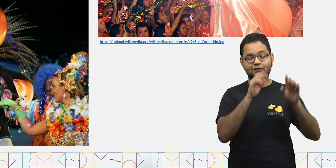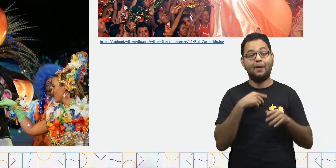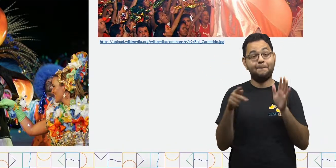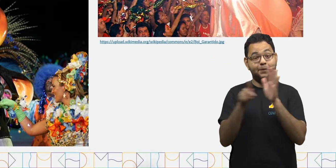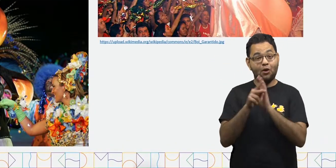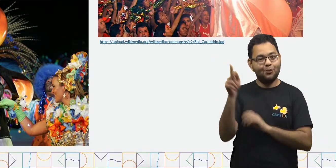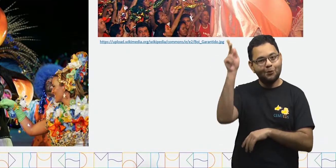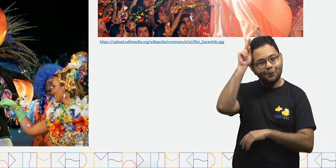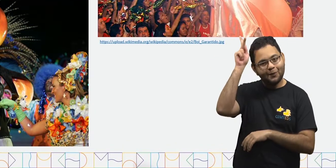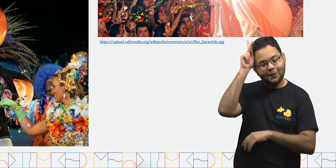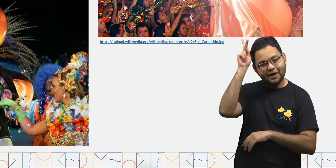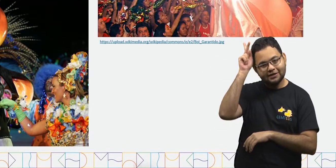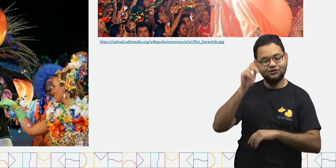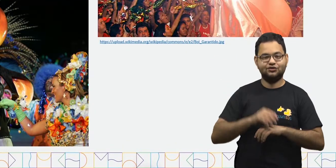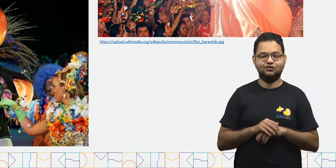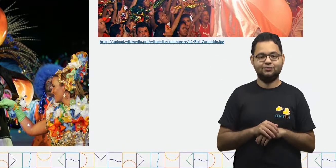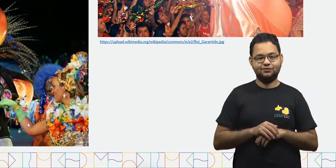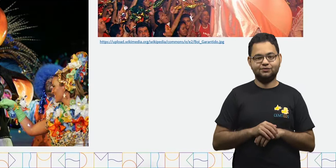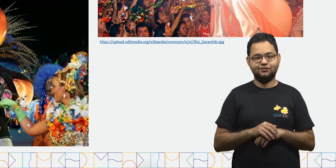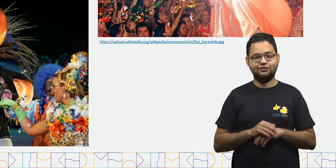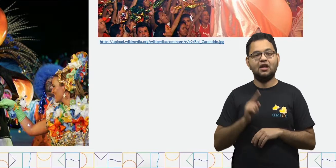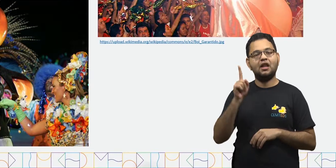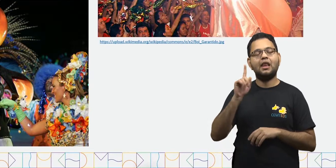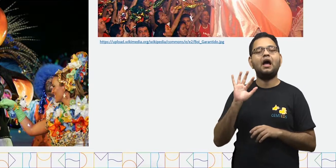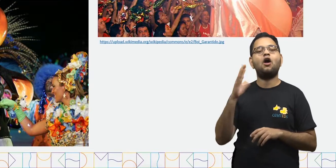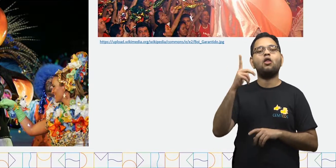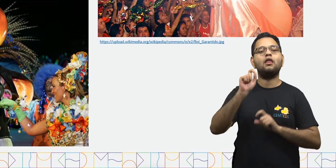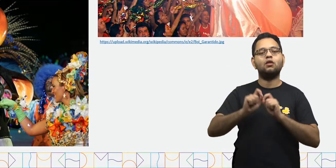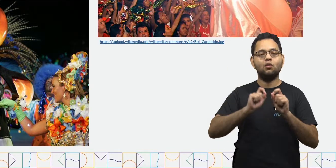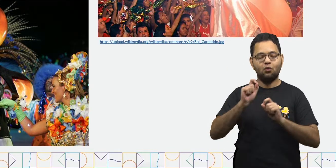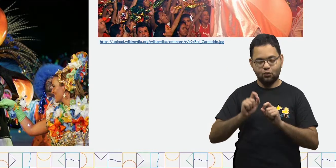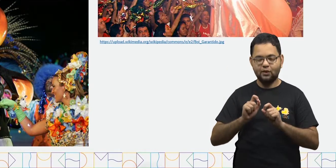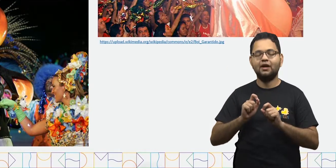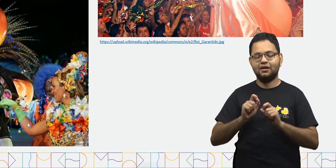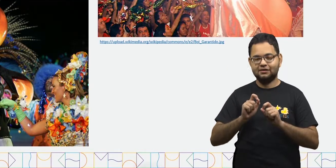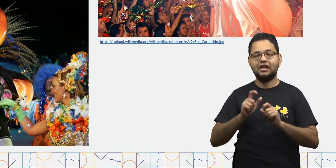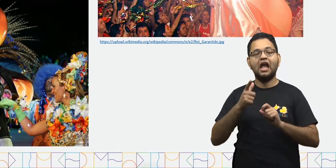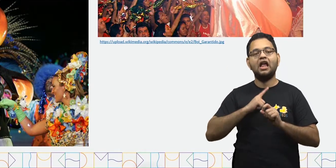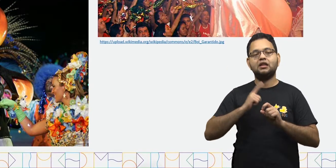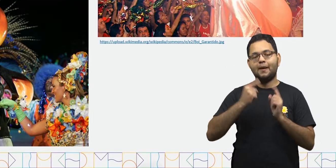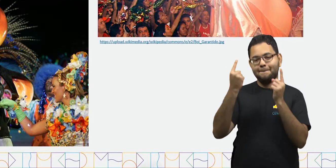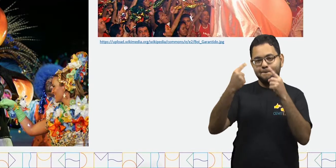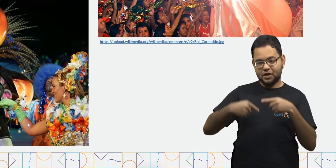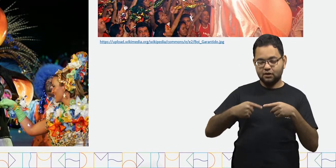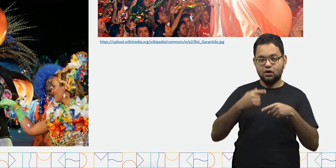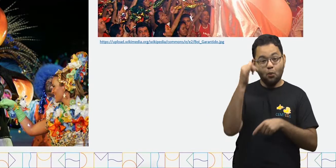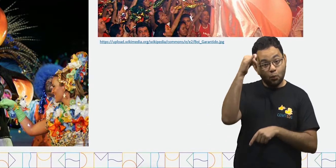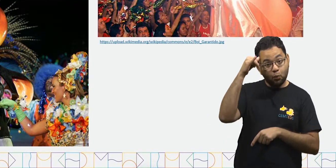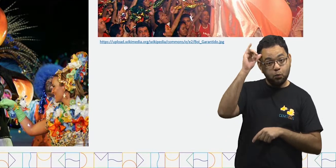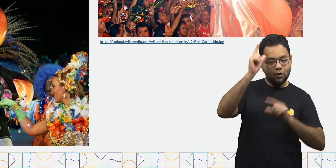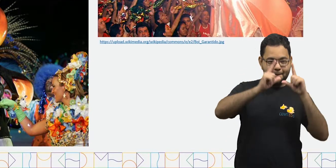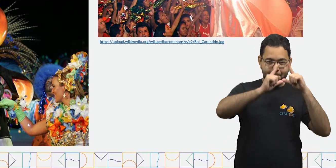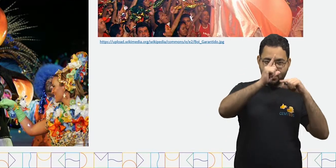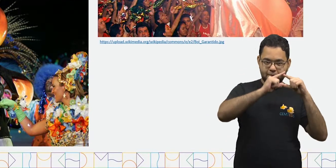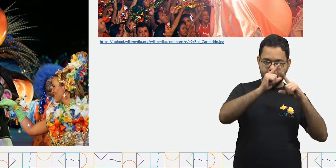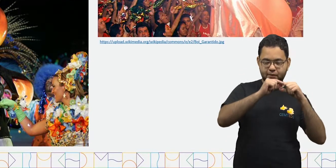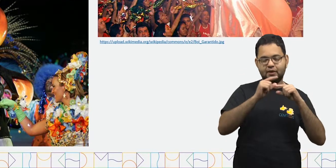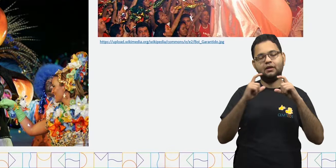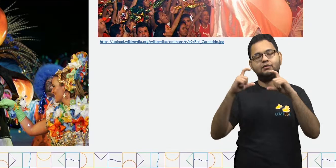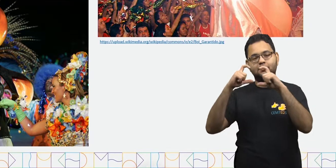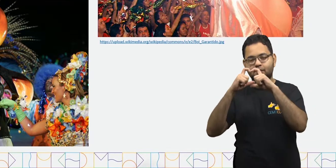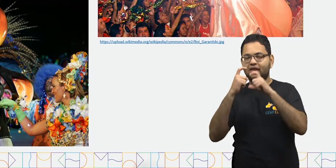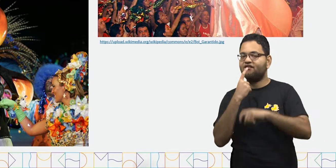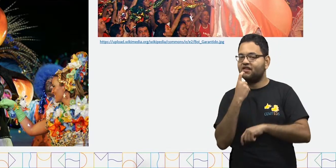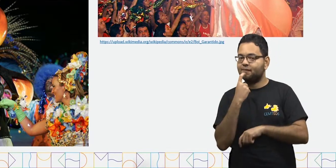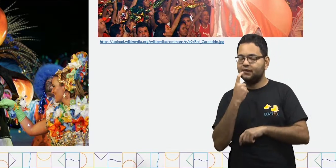de Parintins. Dentro da arena se apresentam agremiações intituladas Boi Caprichoso, azul, e Boi